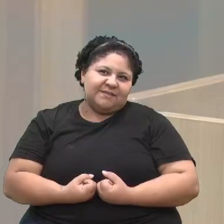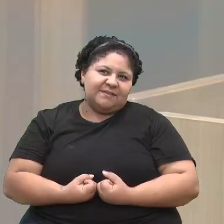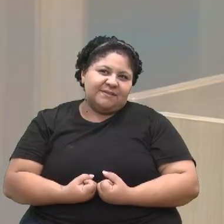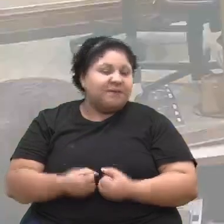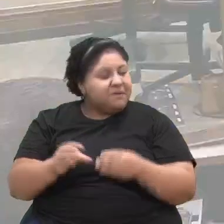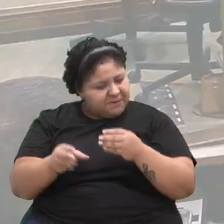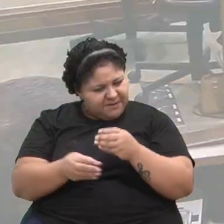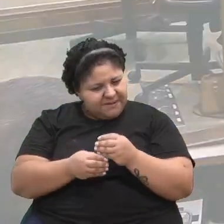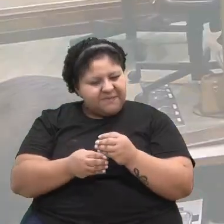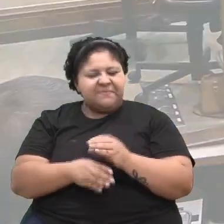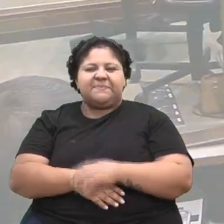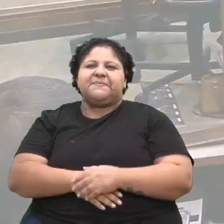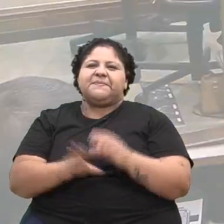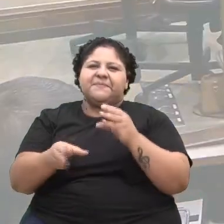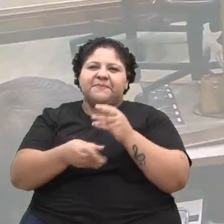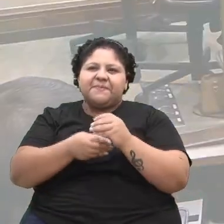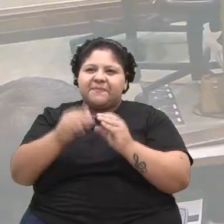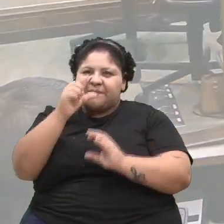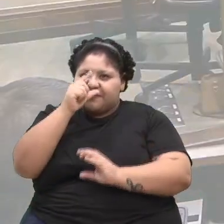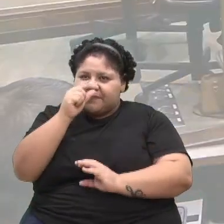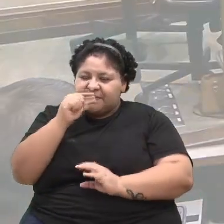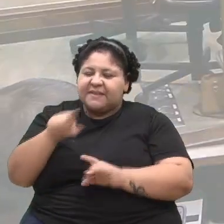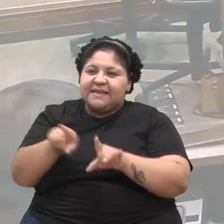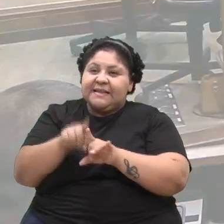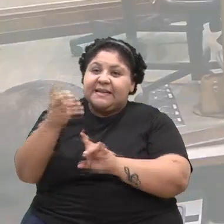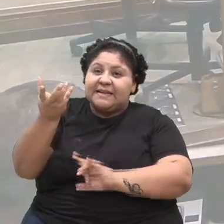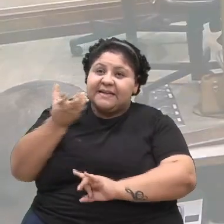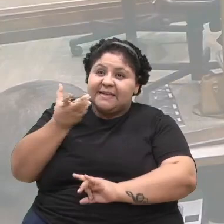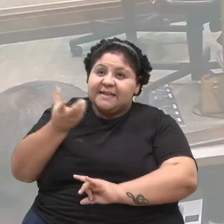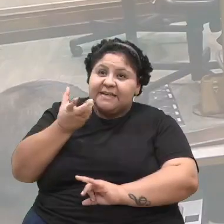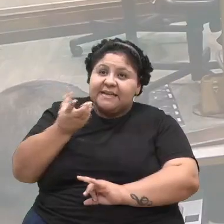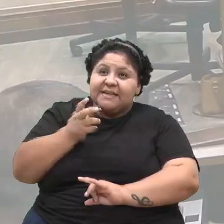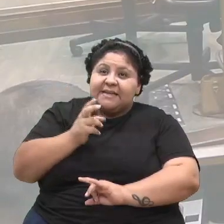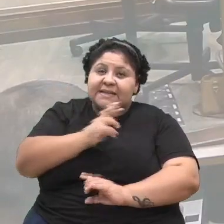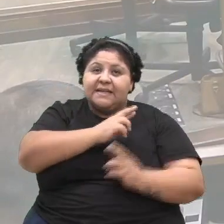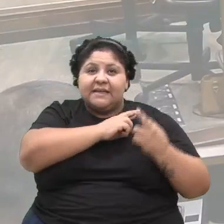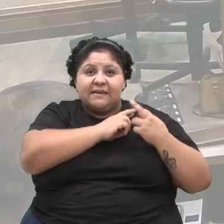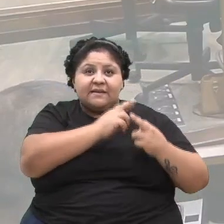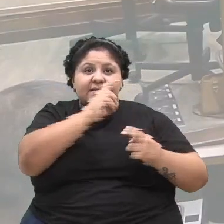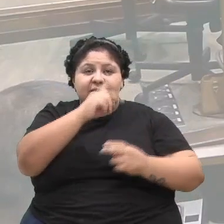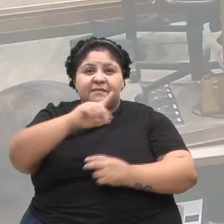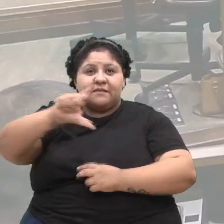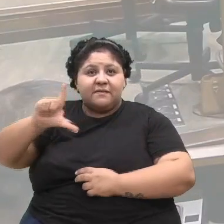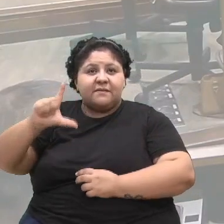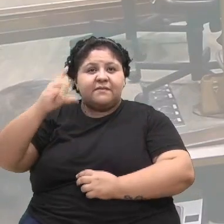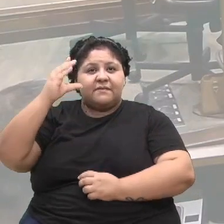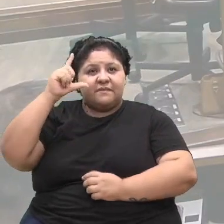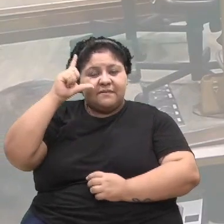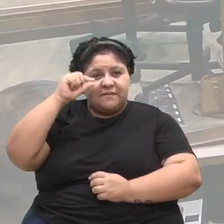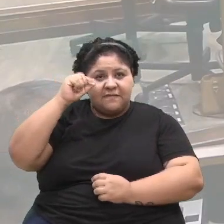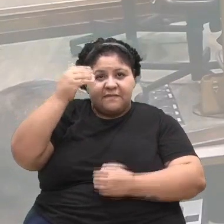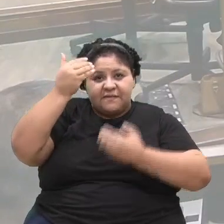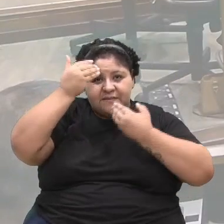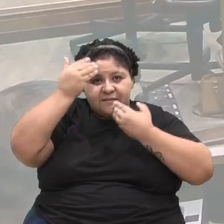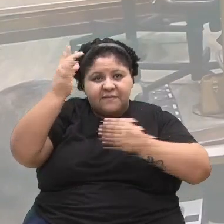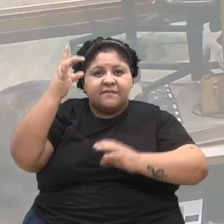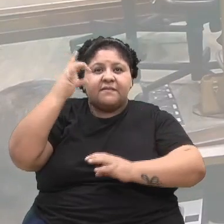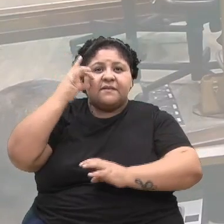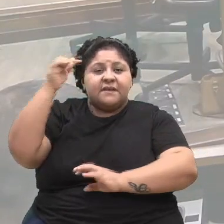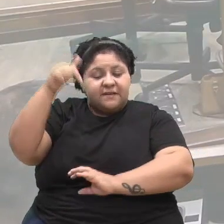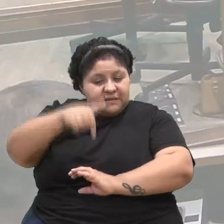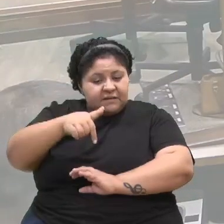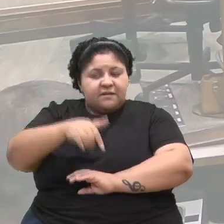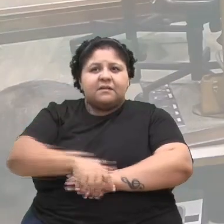pode. Obrigado, vereador. Eu também queria, em nome do PL ali, eu Escalco, enfim, agradecer a presença da